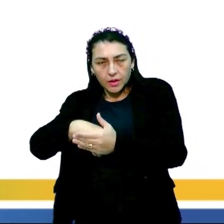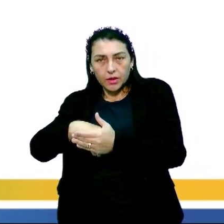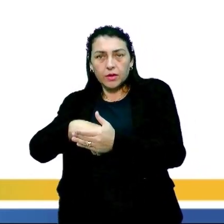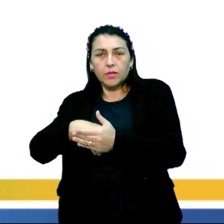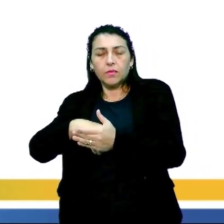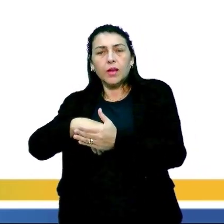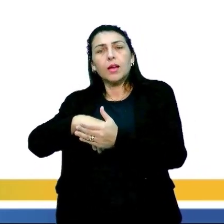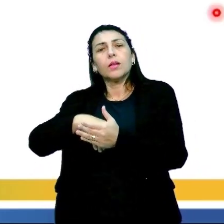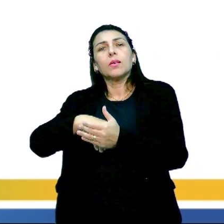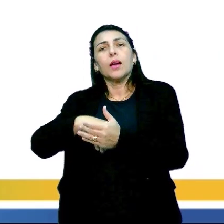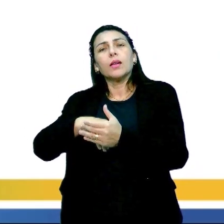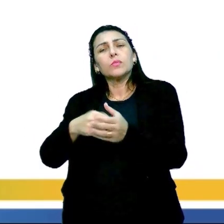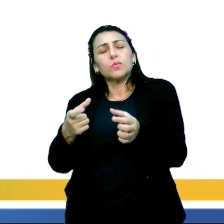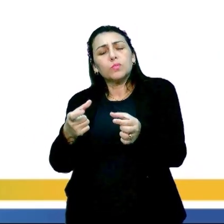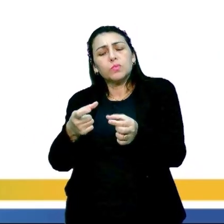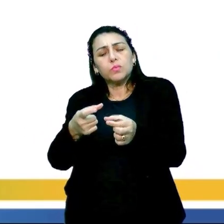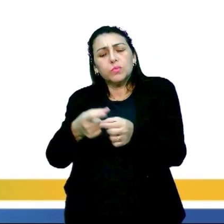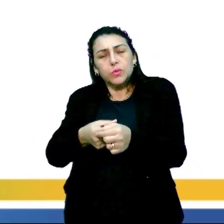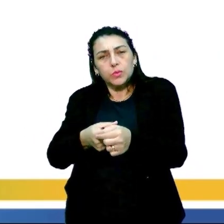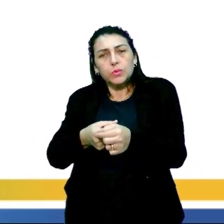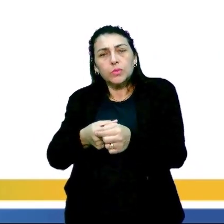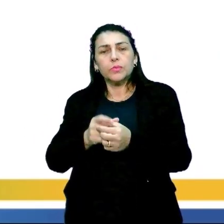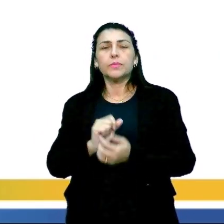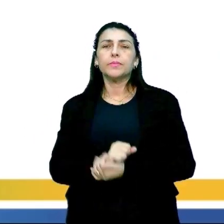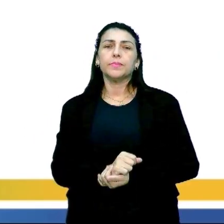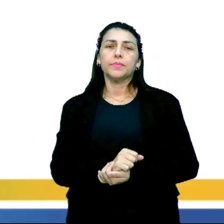se tornando cada vez menor. Então vamos lá.